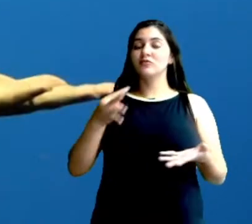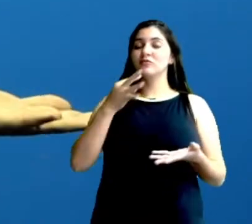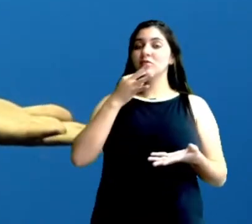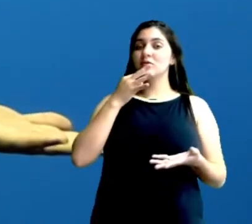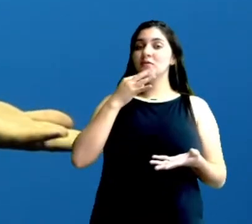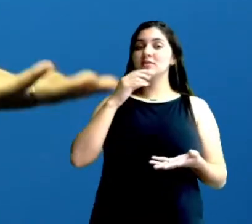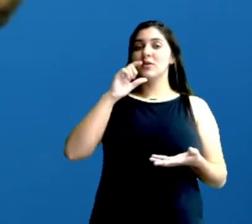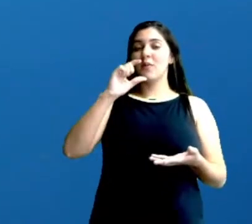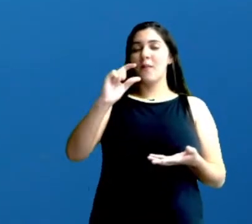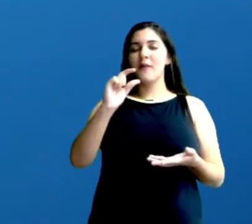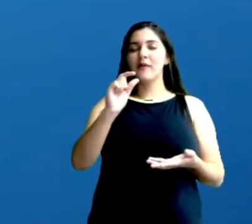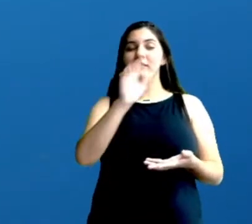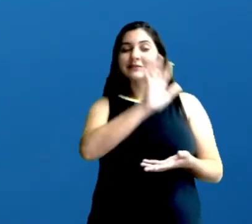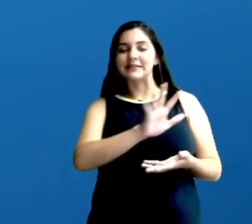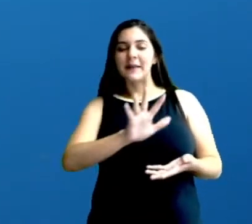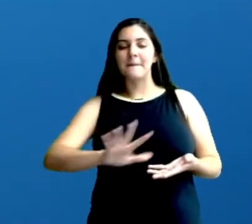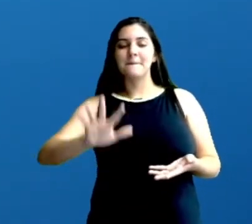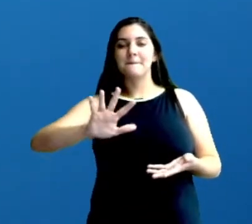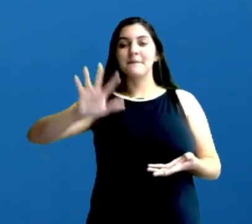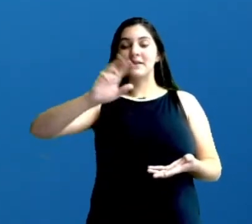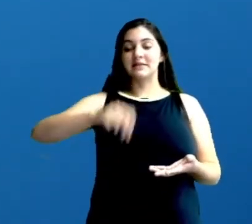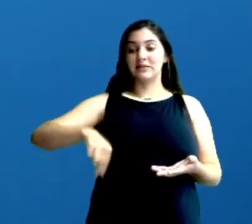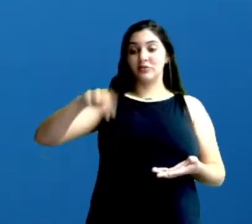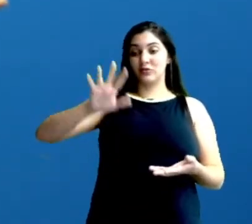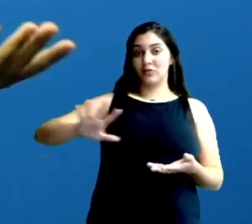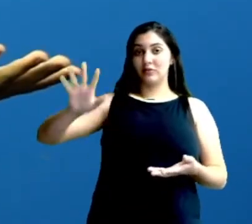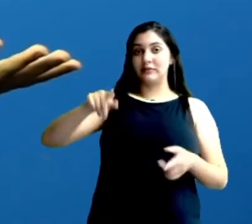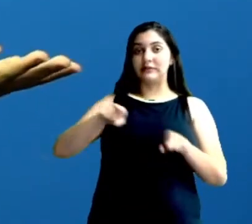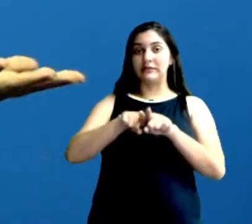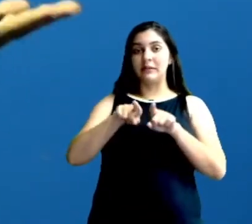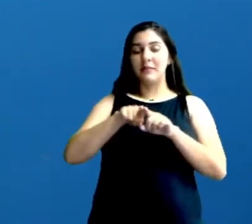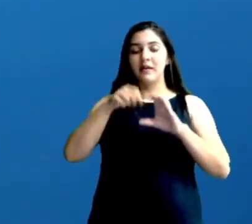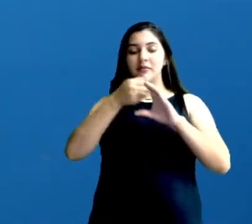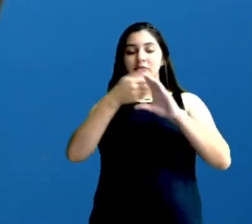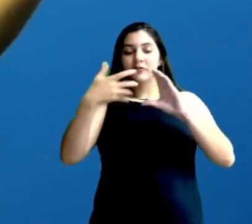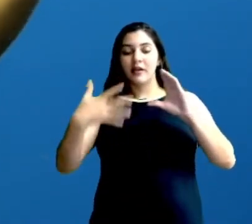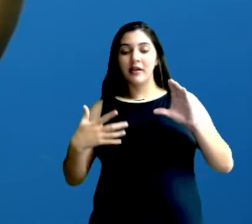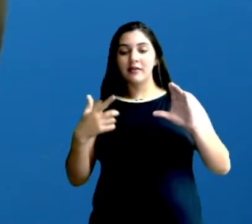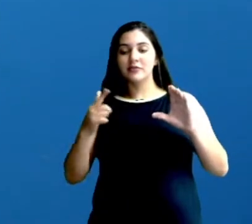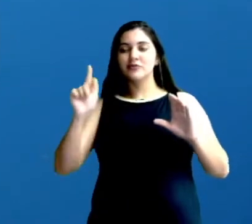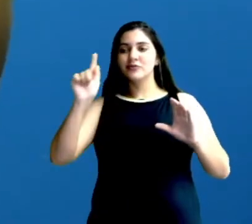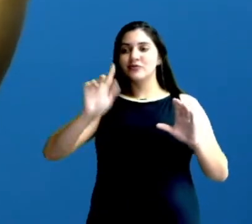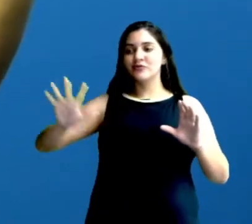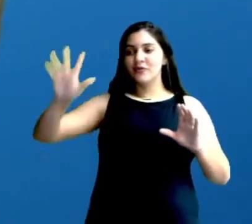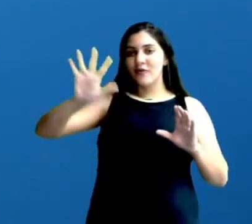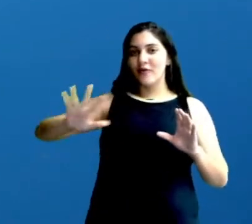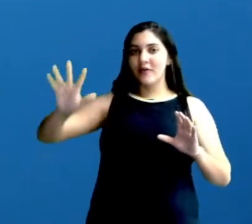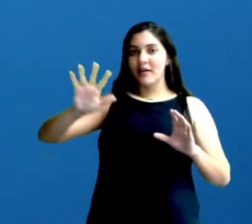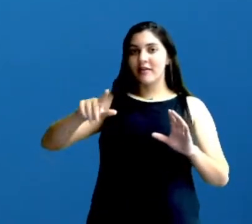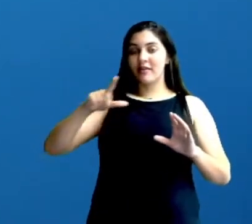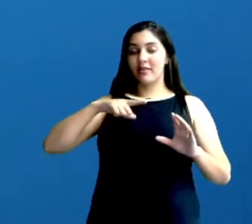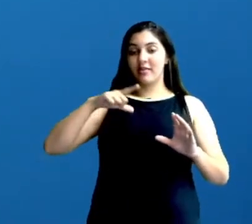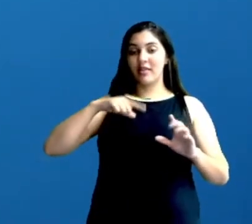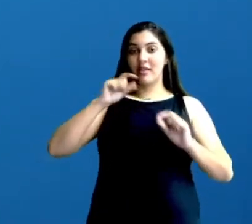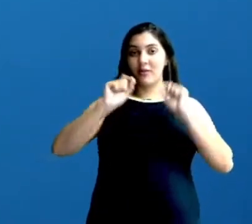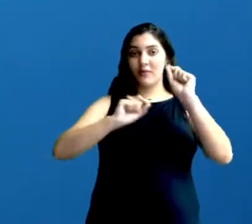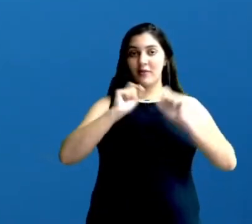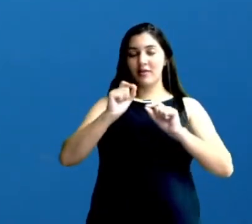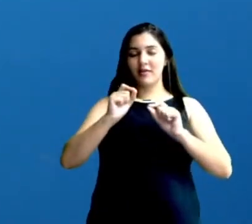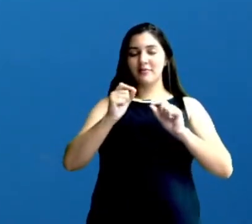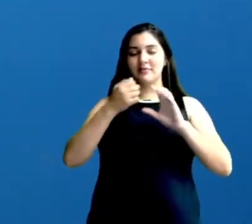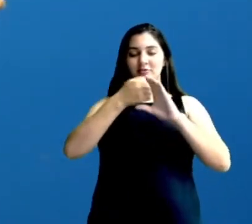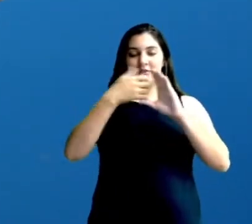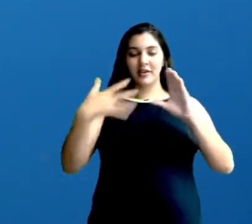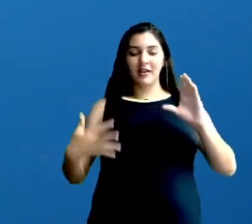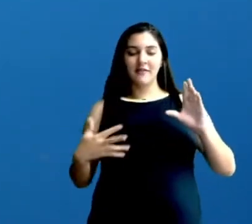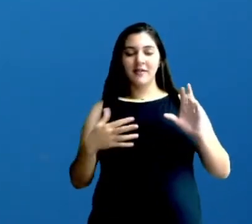paisagem nordestina e vamos ver também os aspectos geográficos que traz aí os elementos bem parecidos